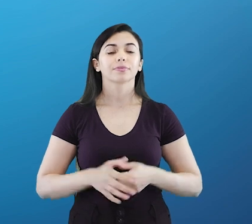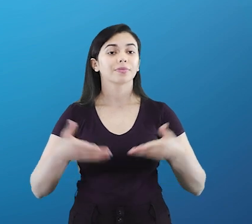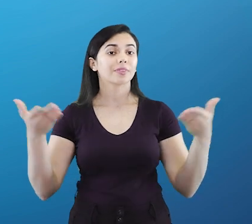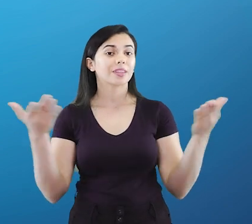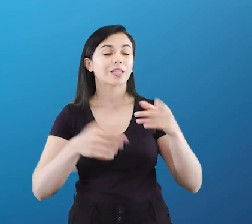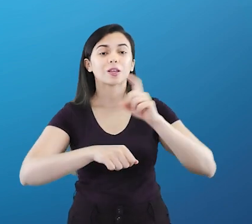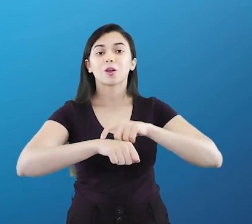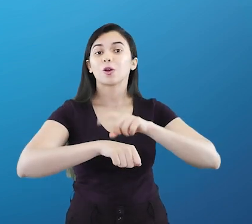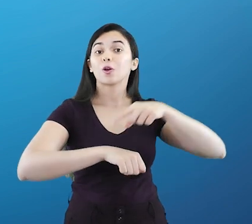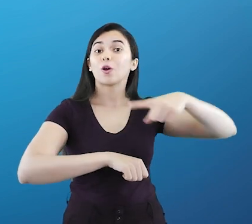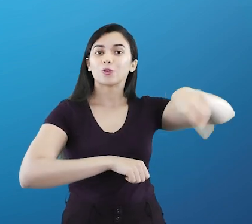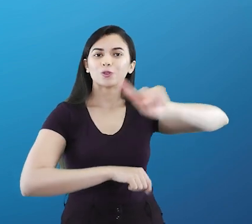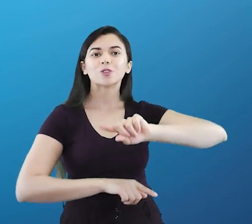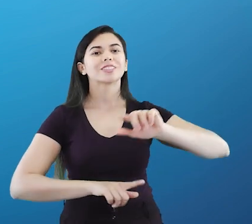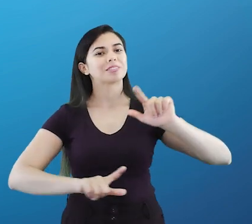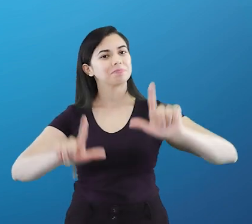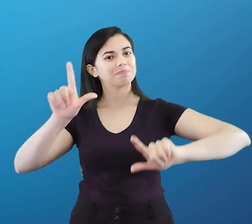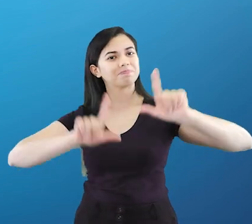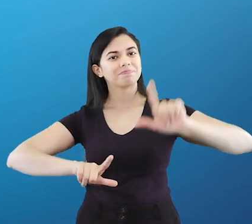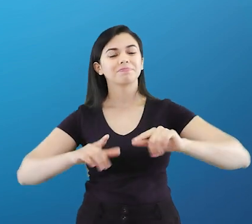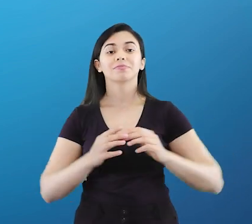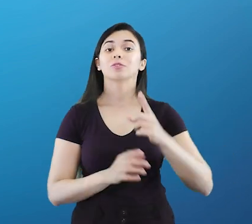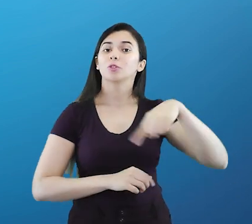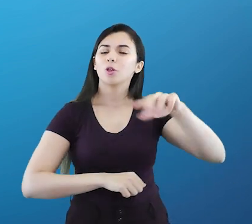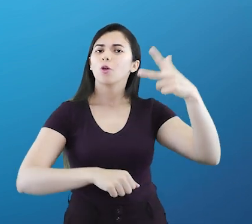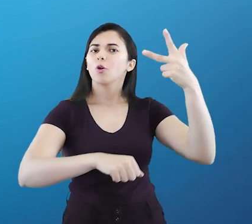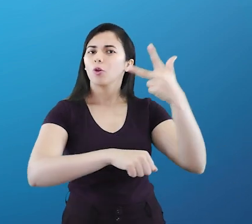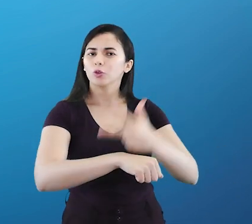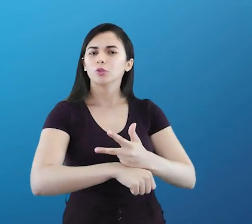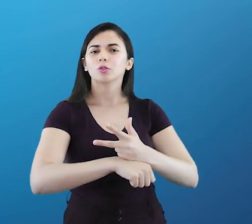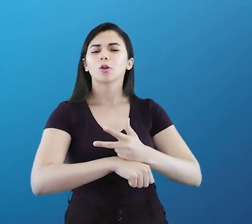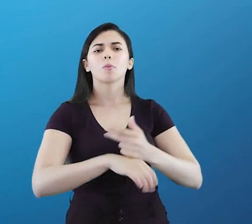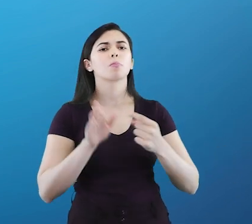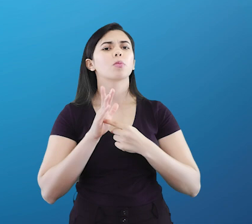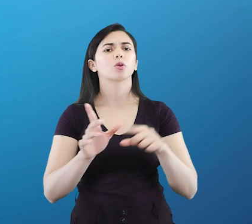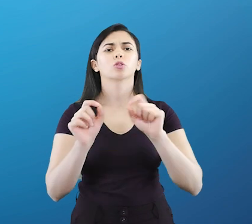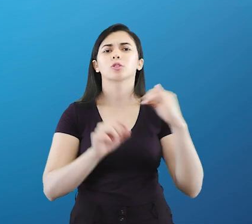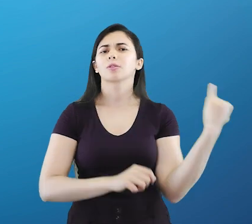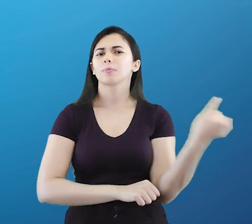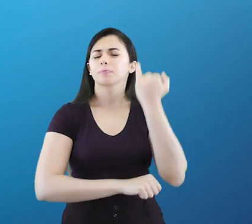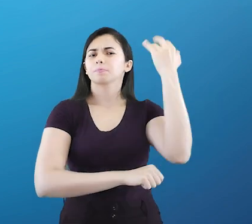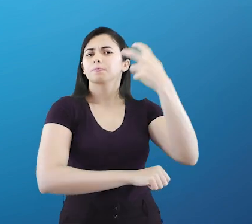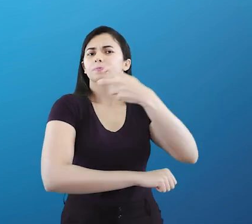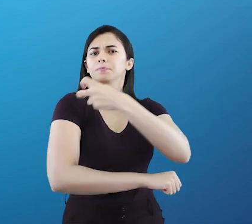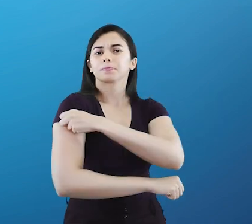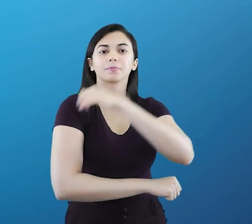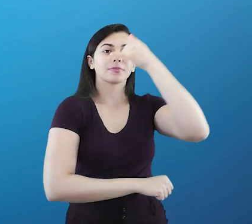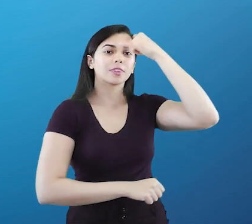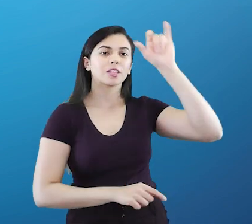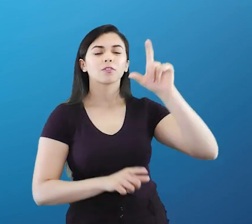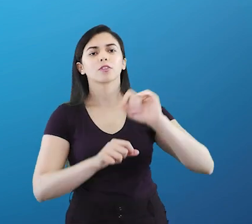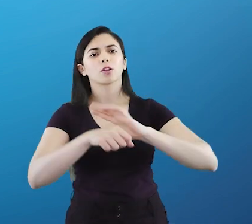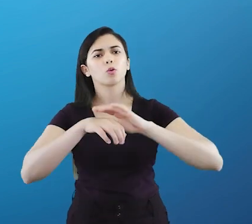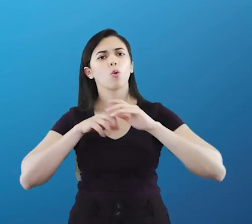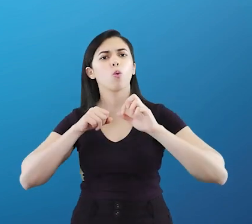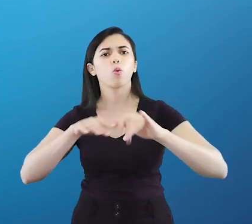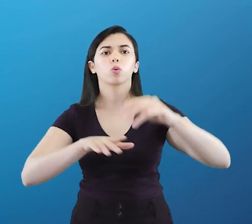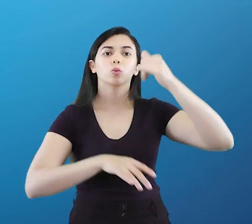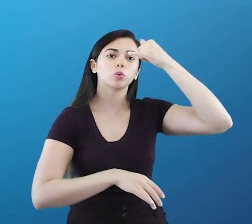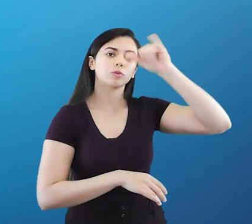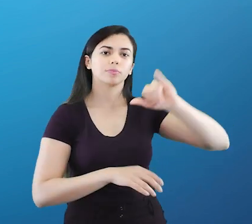Chegou a hora do Você na TV. Grave um vídeo destacando a importância da vacinação para conter o avanço de